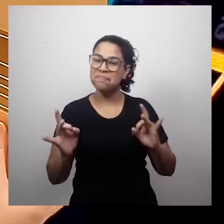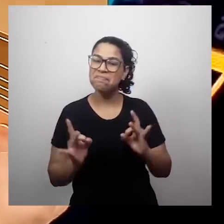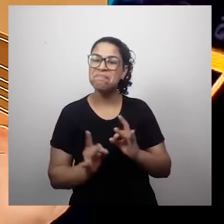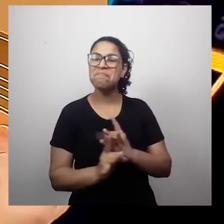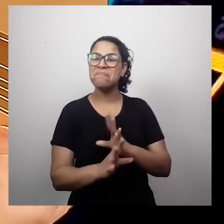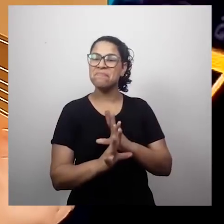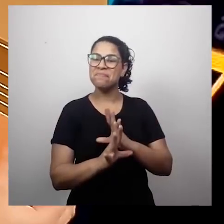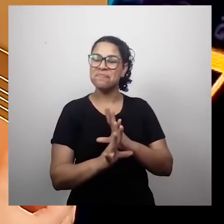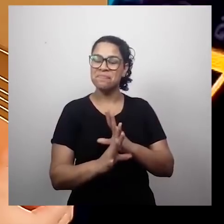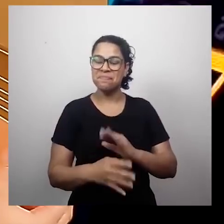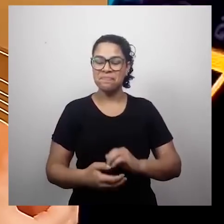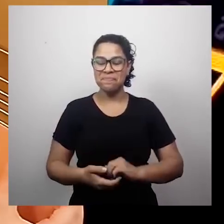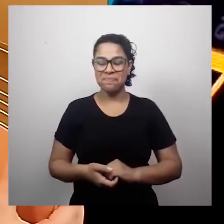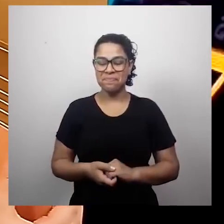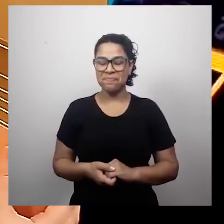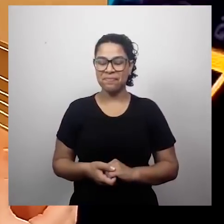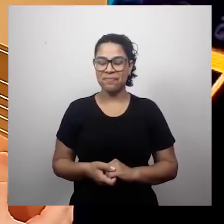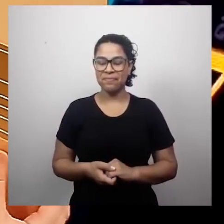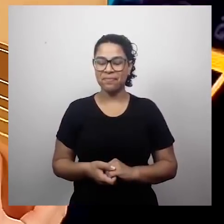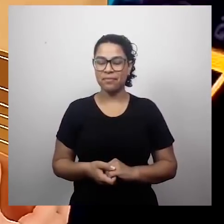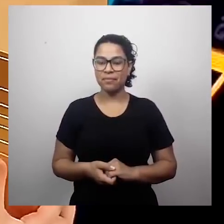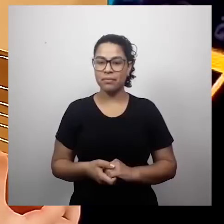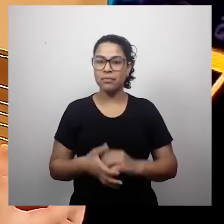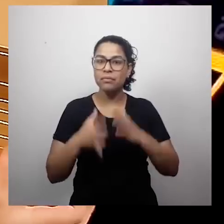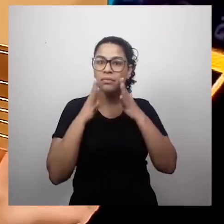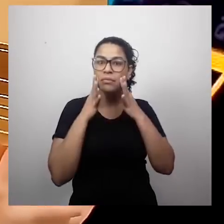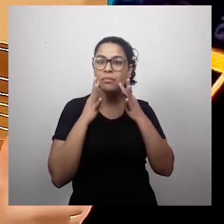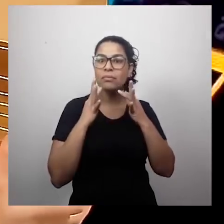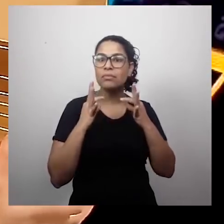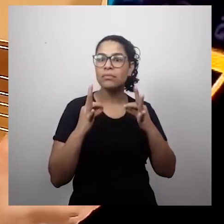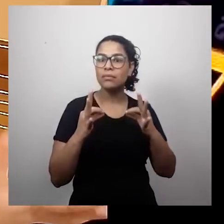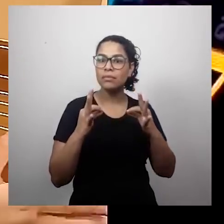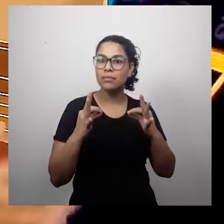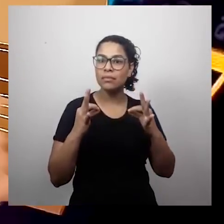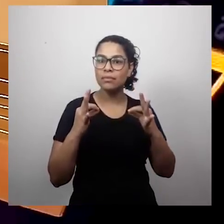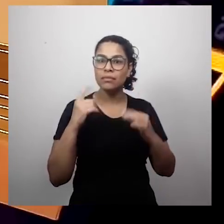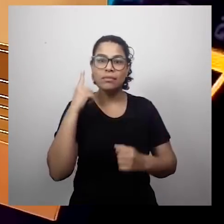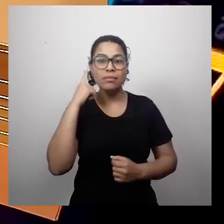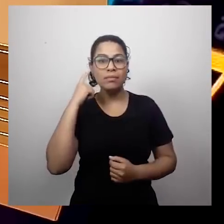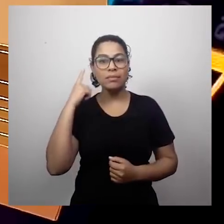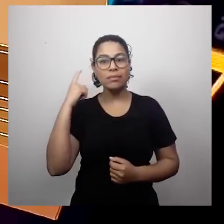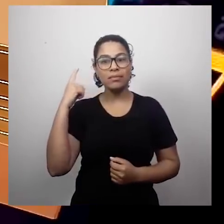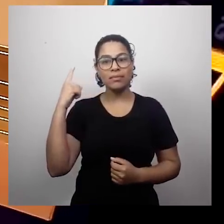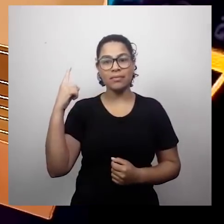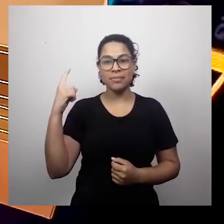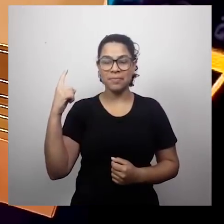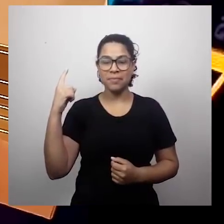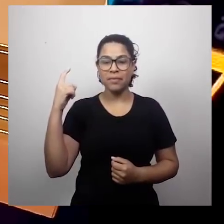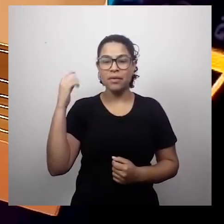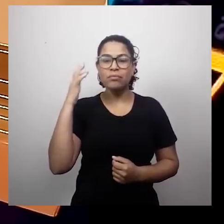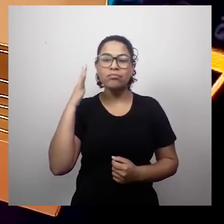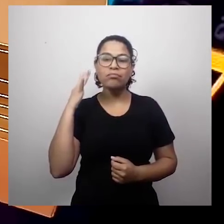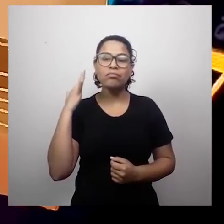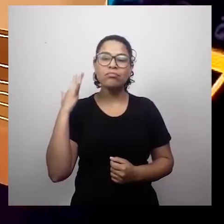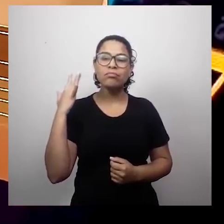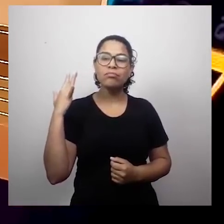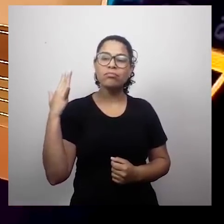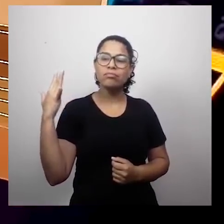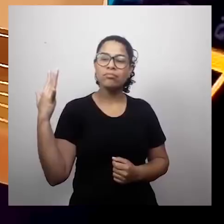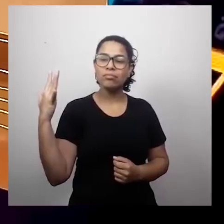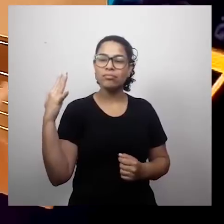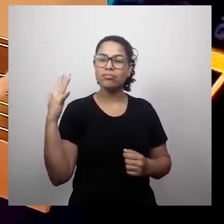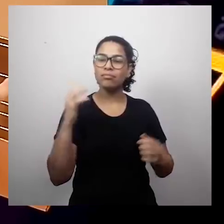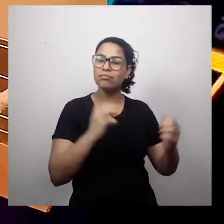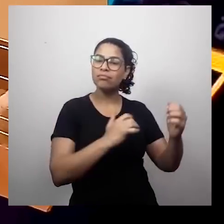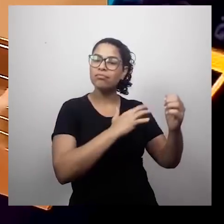Finished! Terminei! Pay attention to the sound. Olha só, presta atenção no som que esse